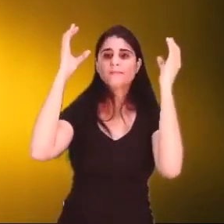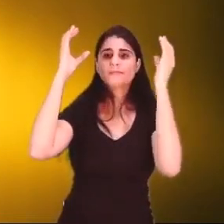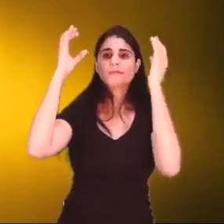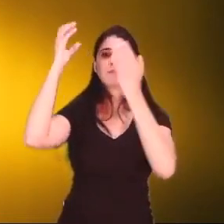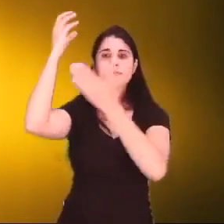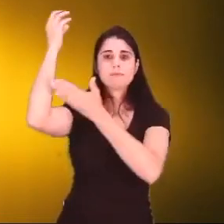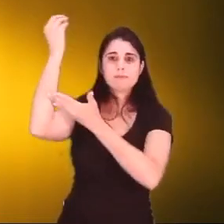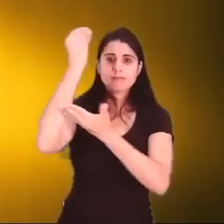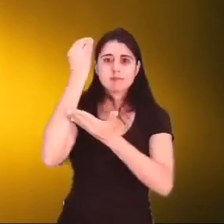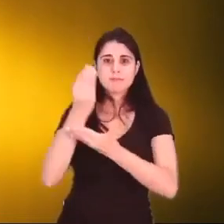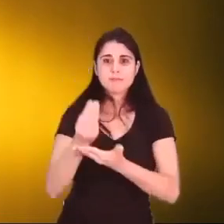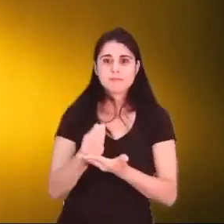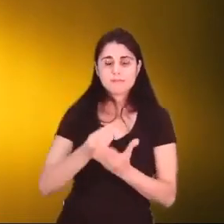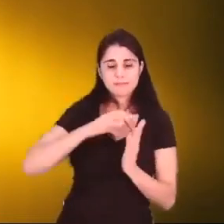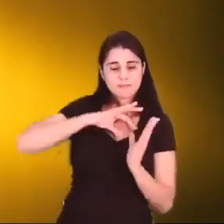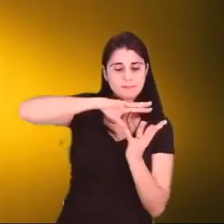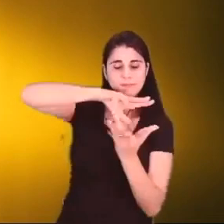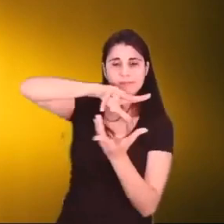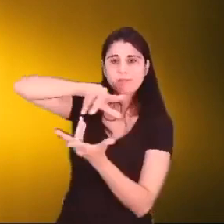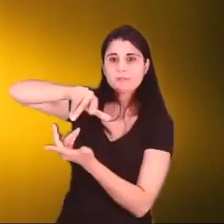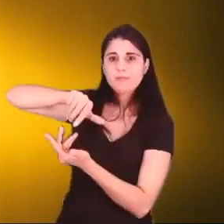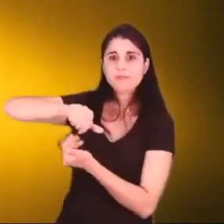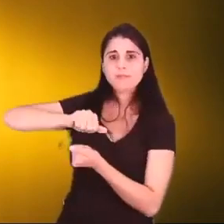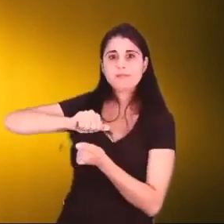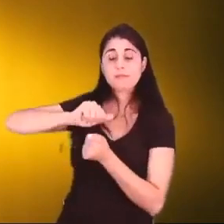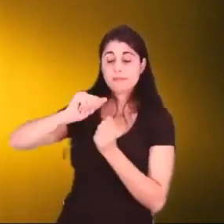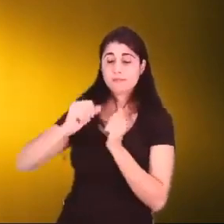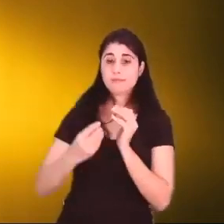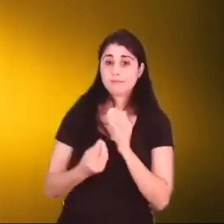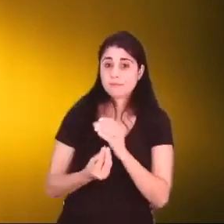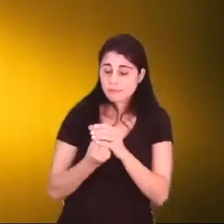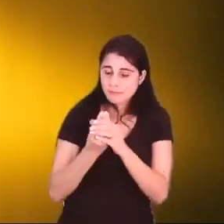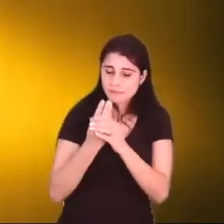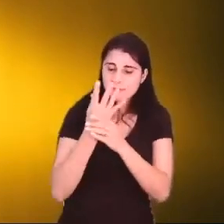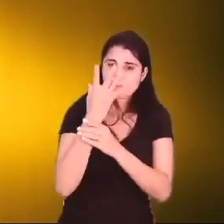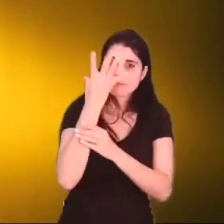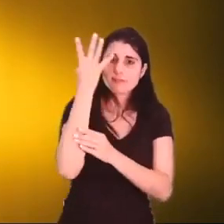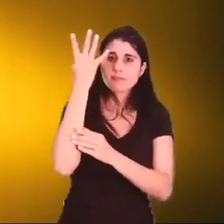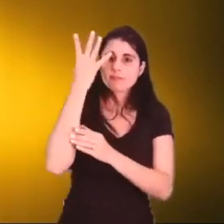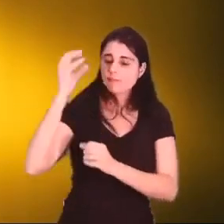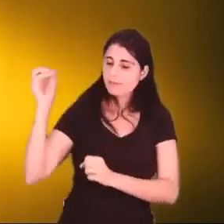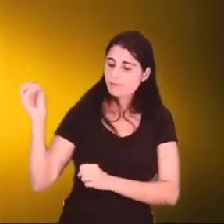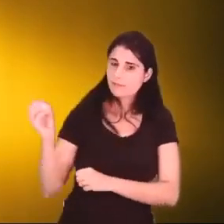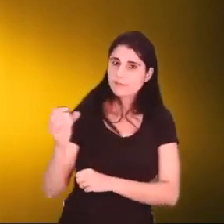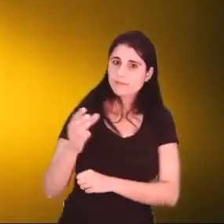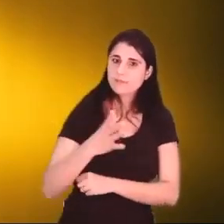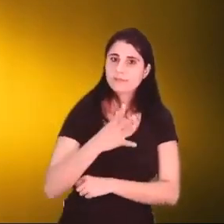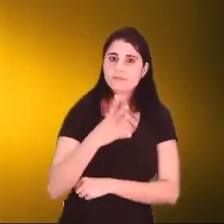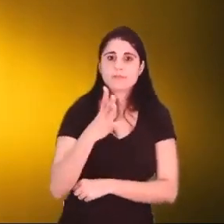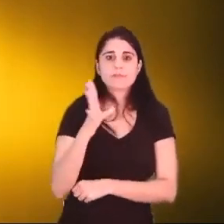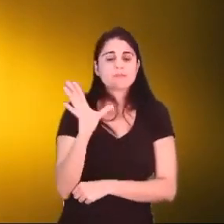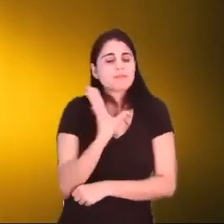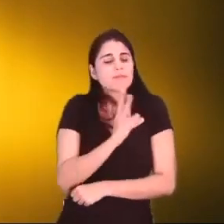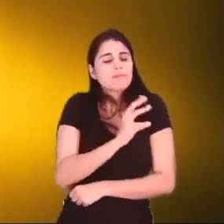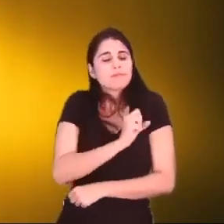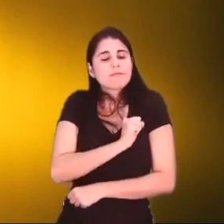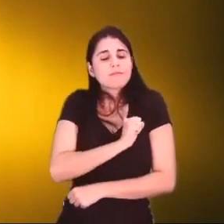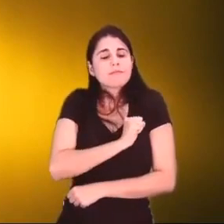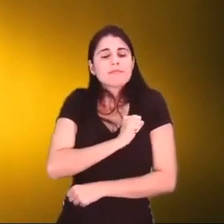descem à terra para inaugurar a era do amor imortal.